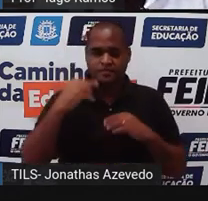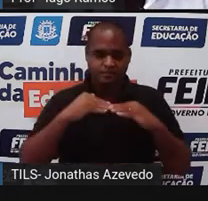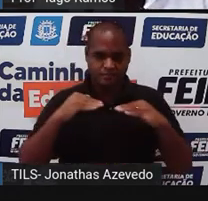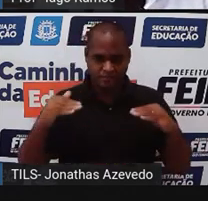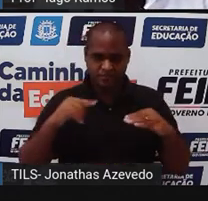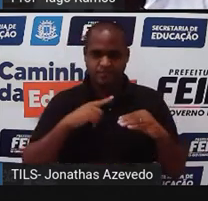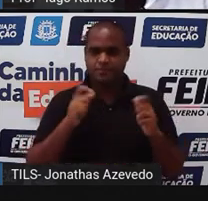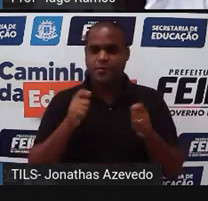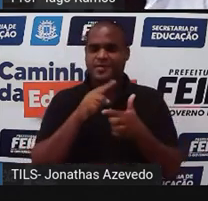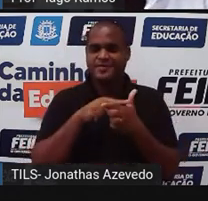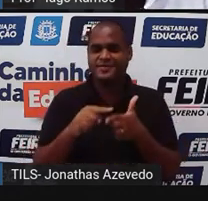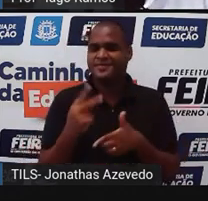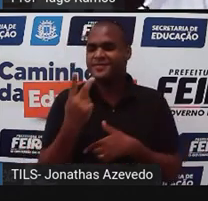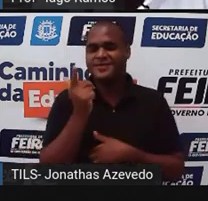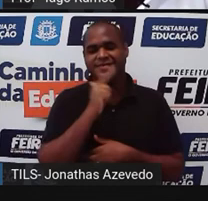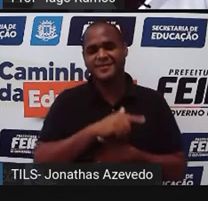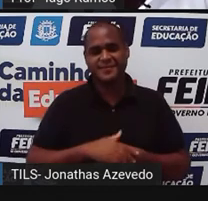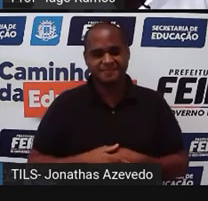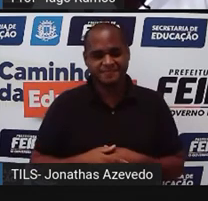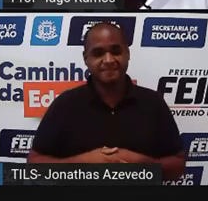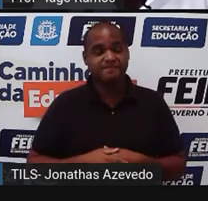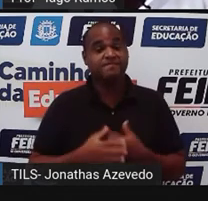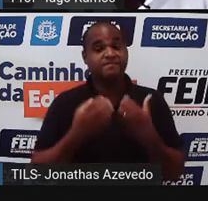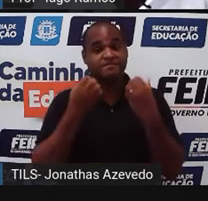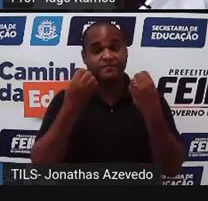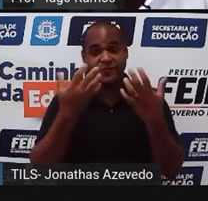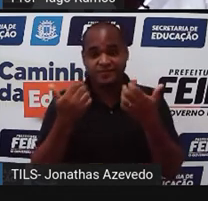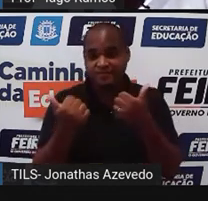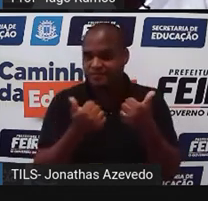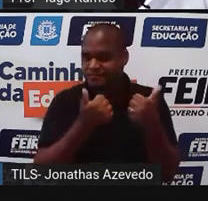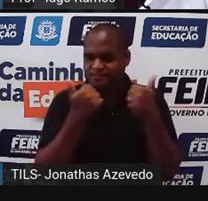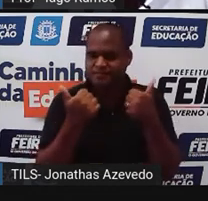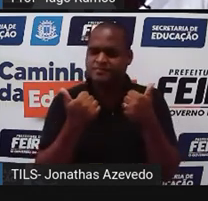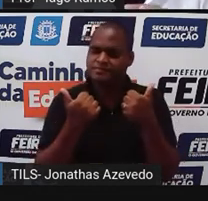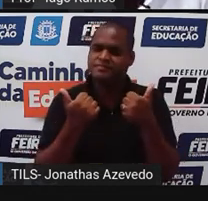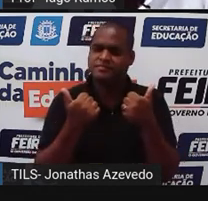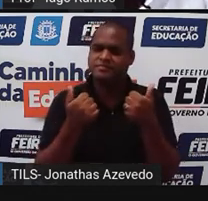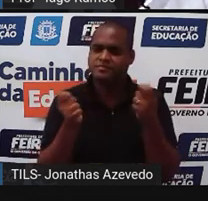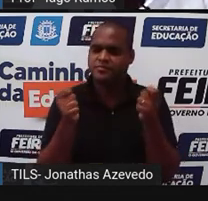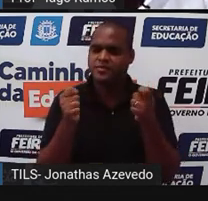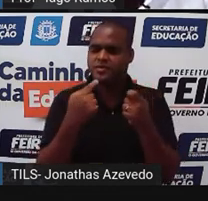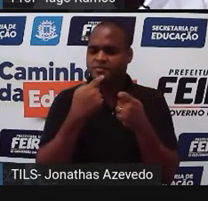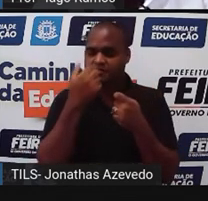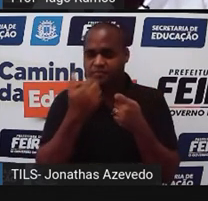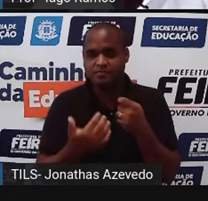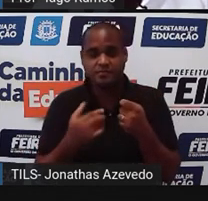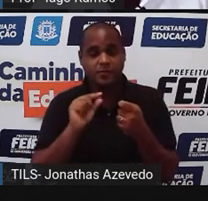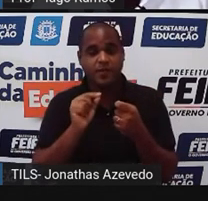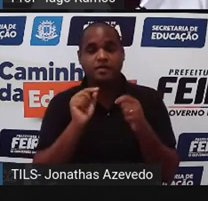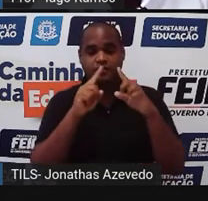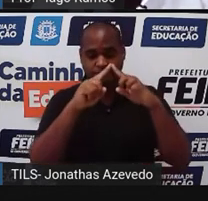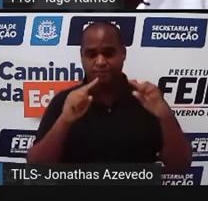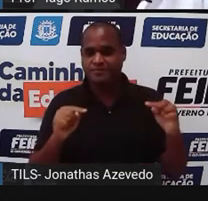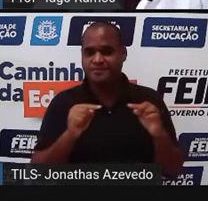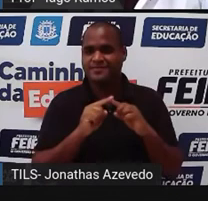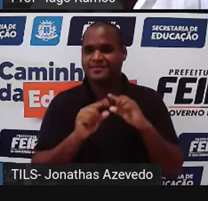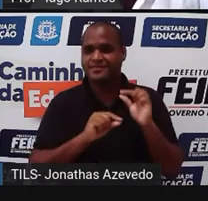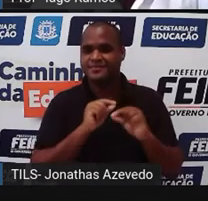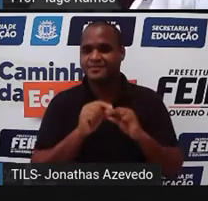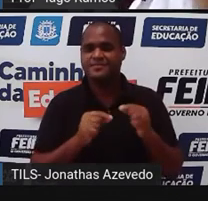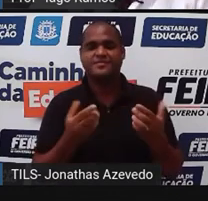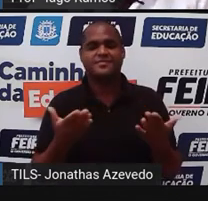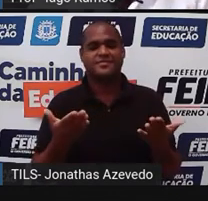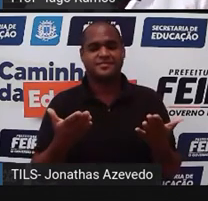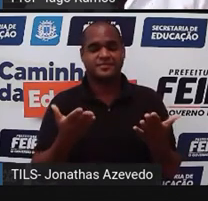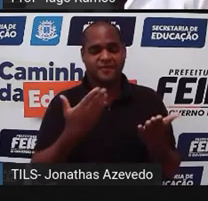por dois tá bom mas é isso aí é só para dizer quem são os triângulos certo